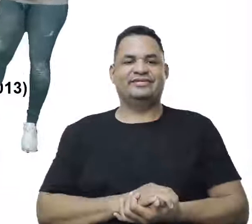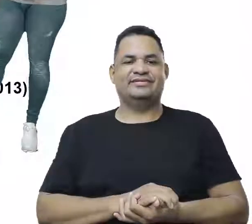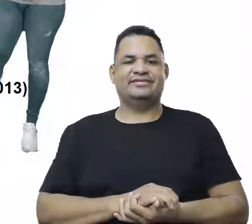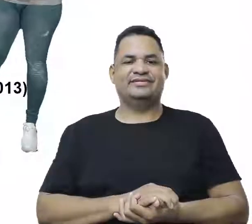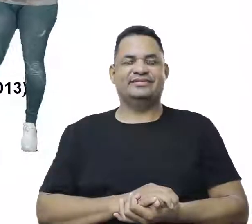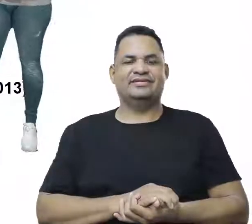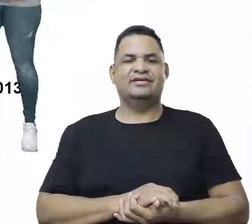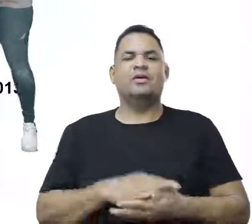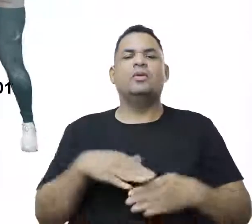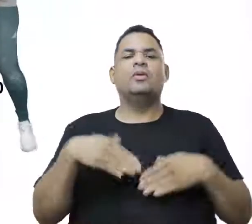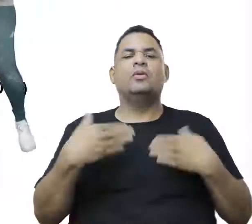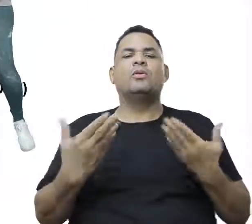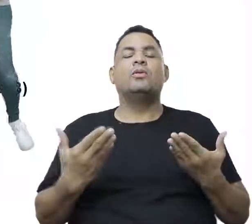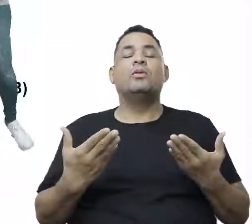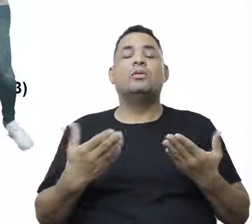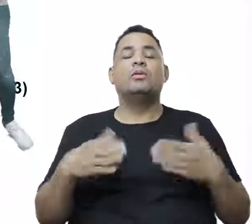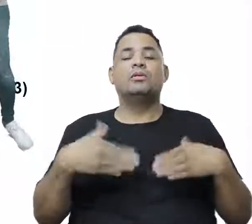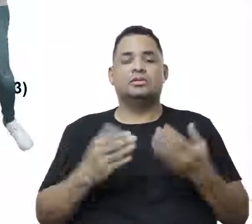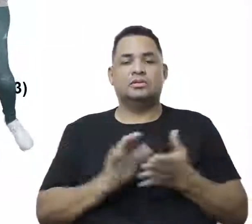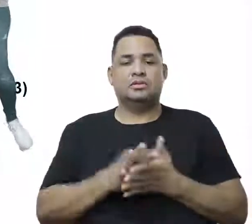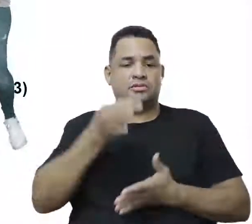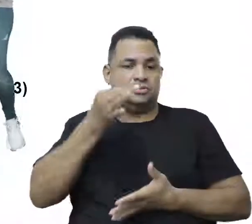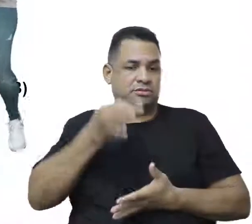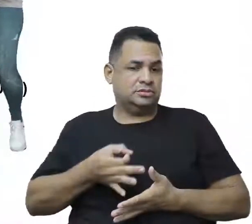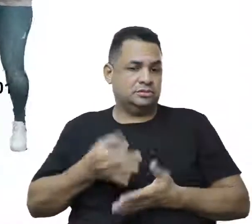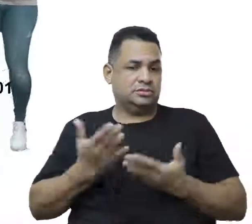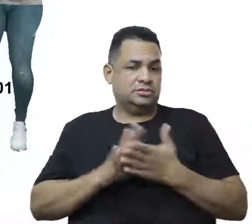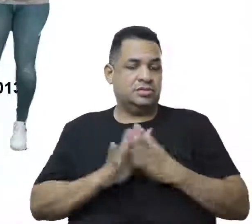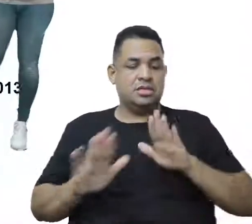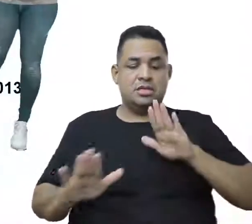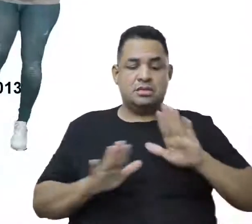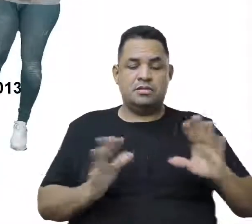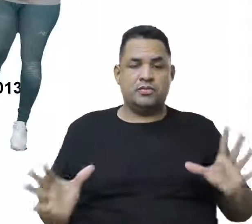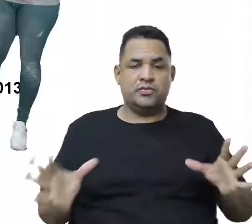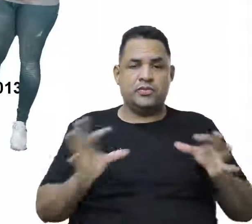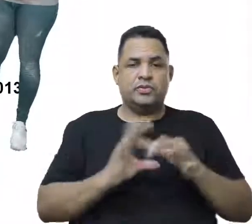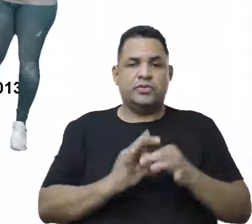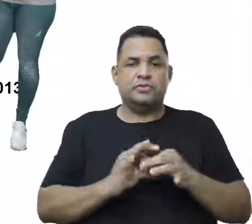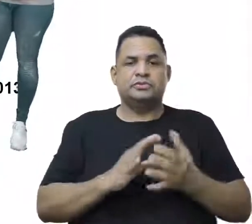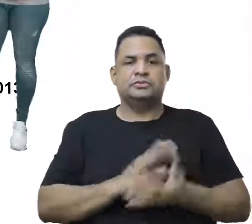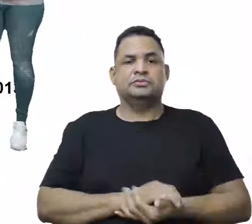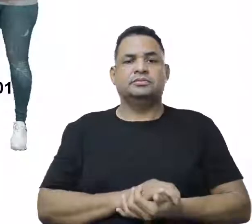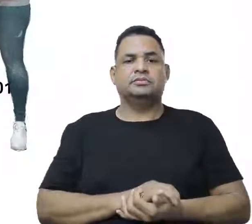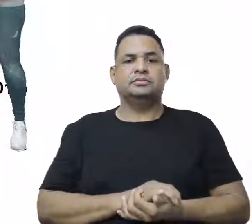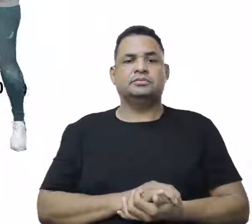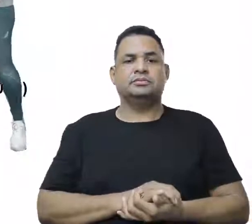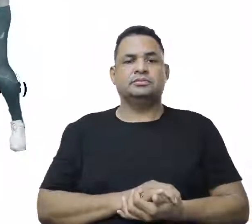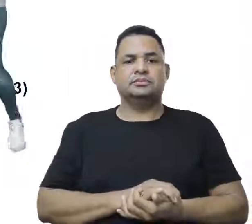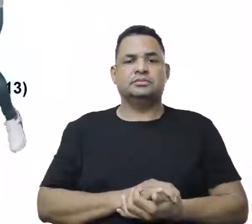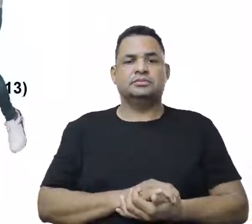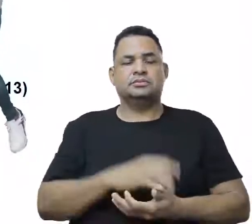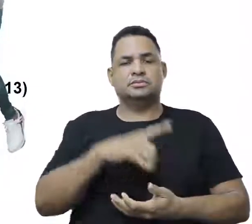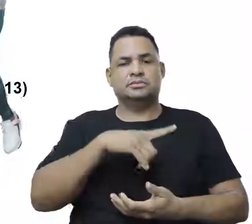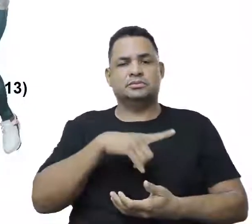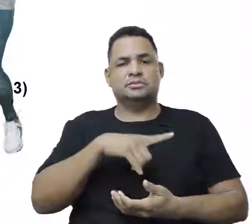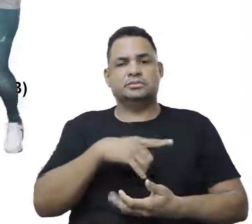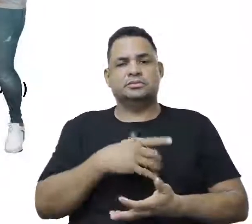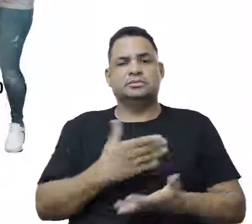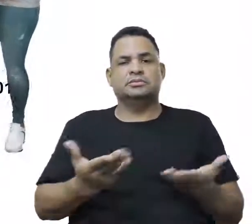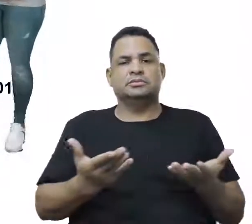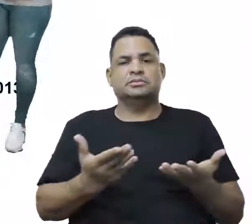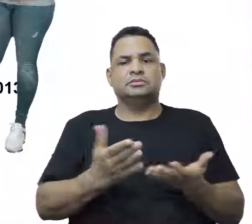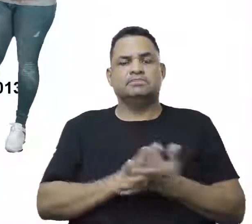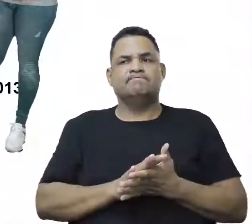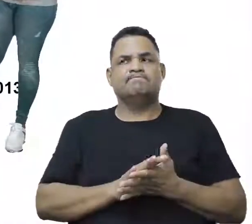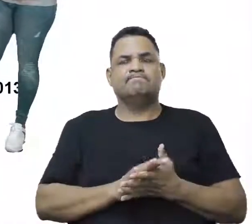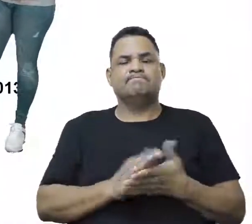Mas quando é aquele adequado? Então, vai ser adequado dependendo do contexto onde ele está inserido, né? Vai ter momentos que você pode fazer